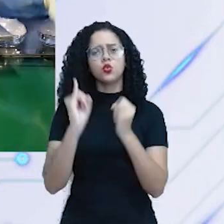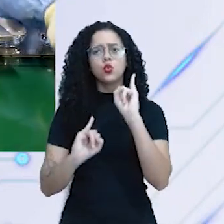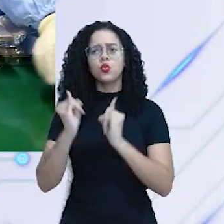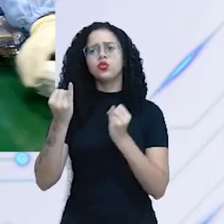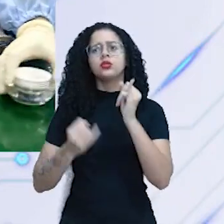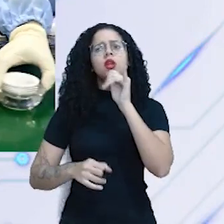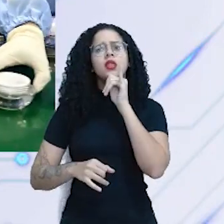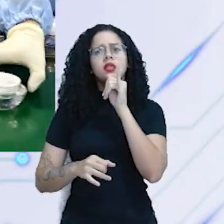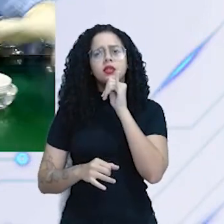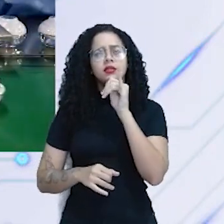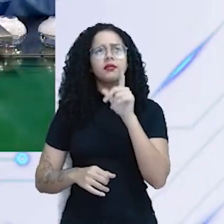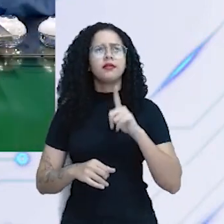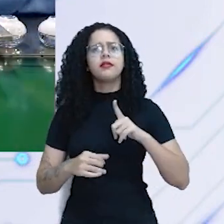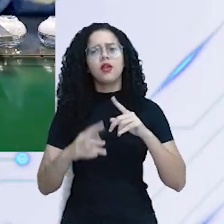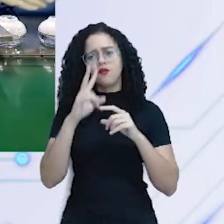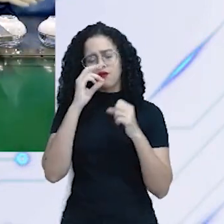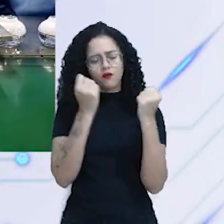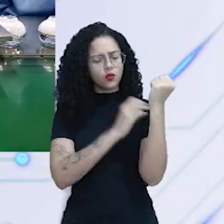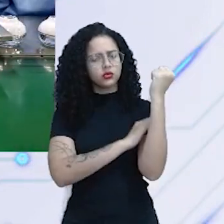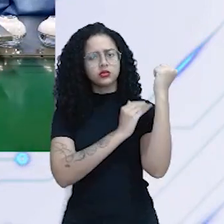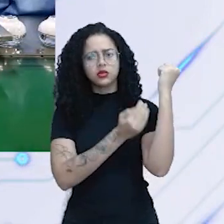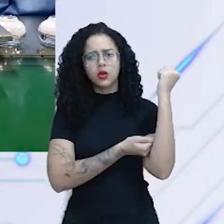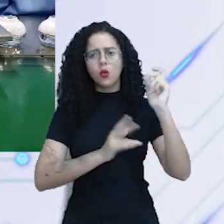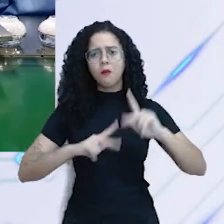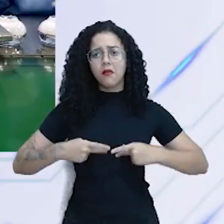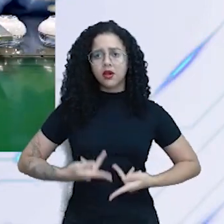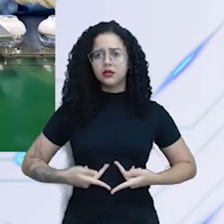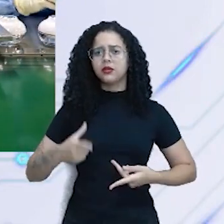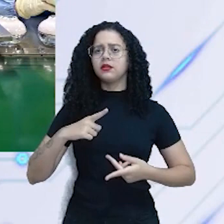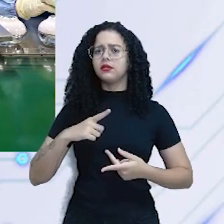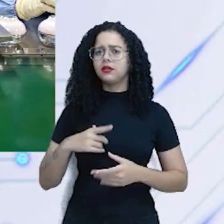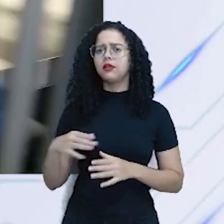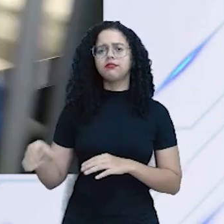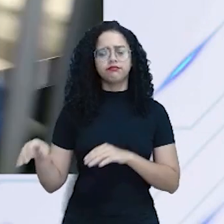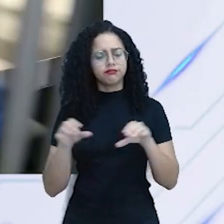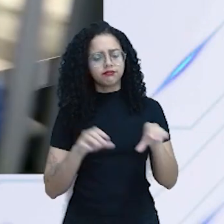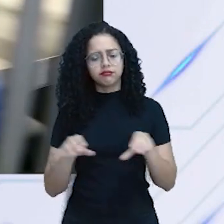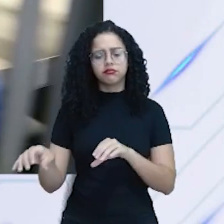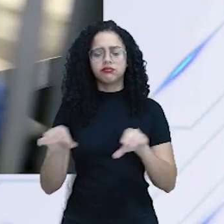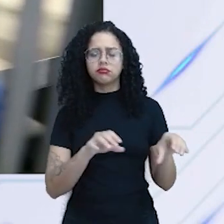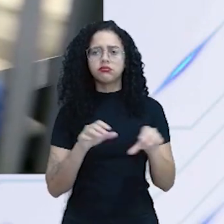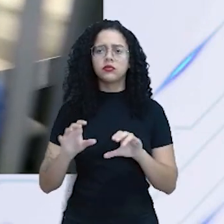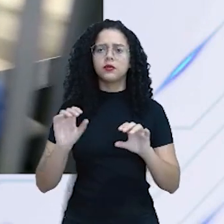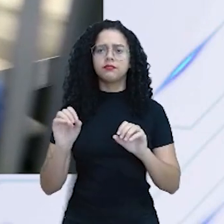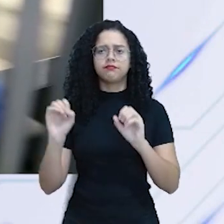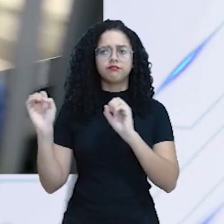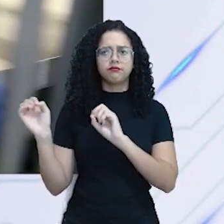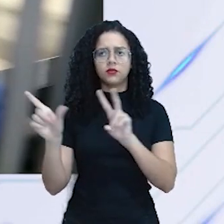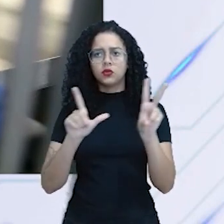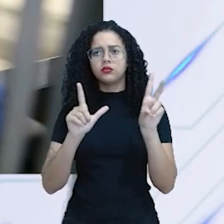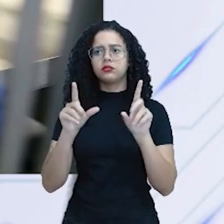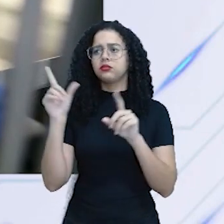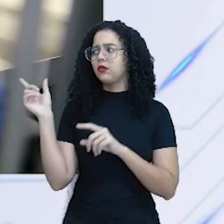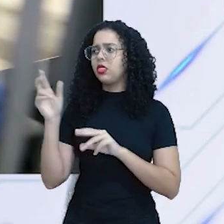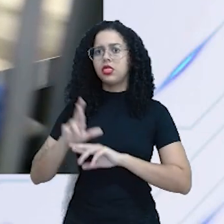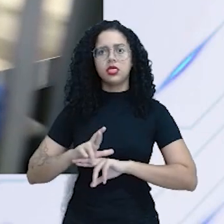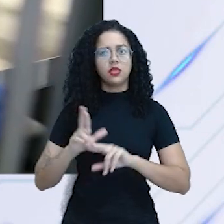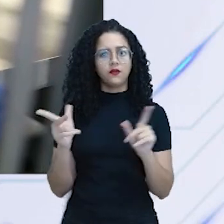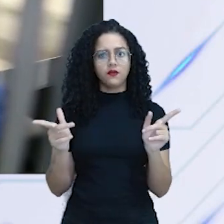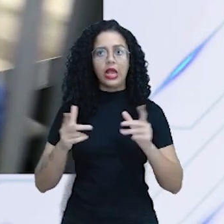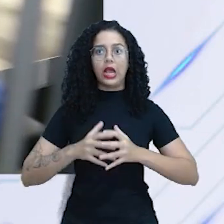tem a força humana, ainda tem um trabalho humano, não é? E aí nessa próxima tela vocês percebem a